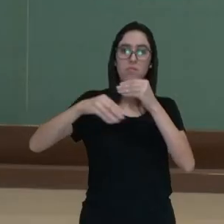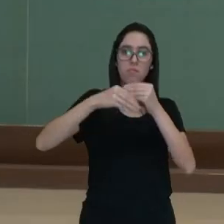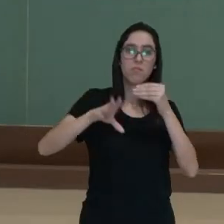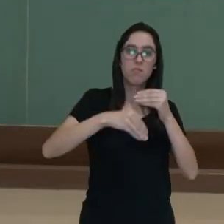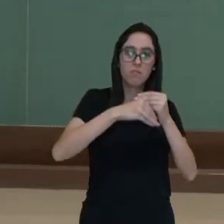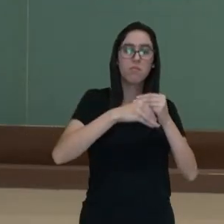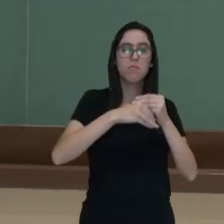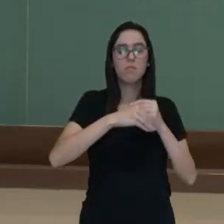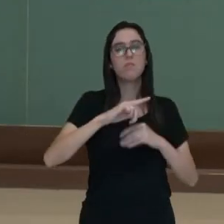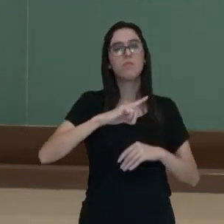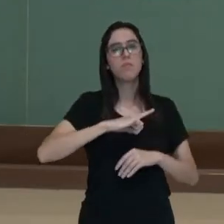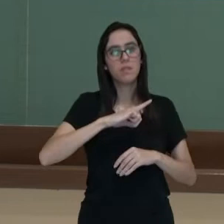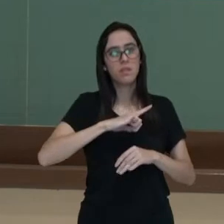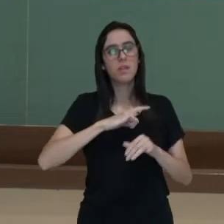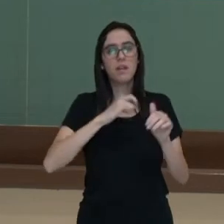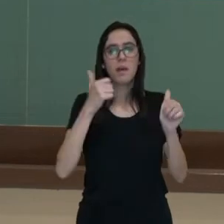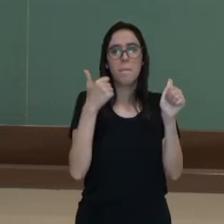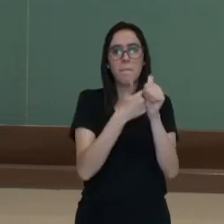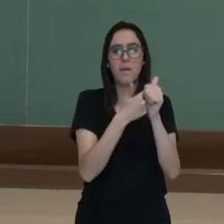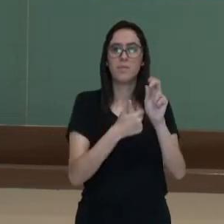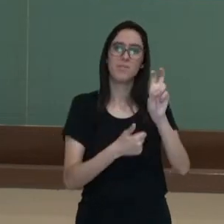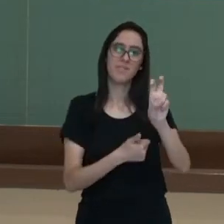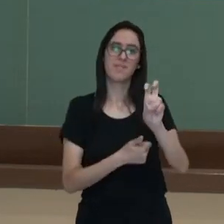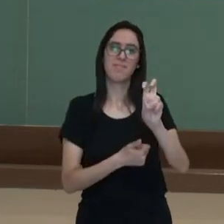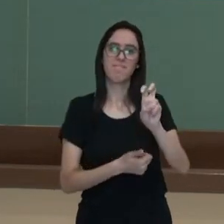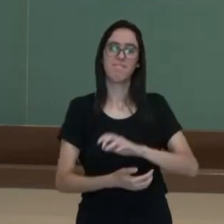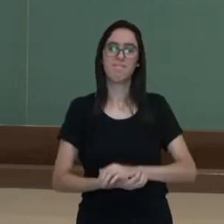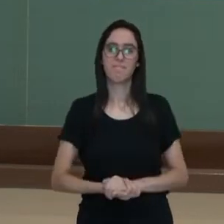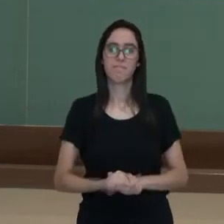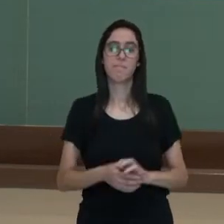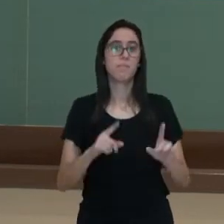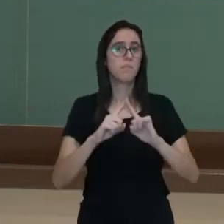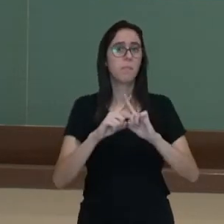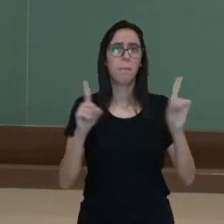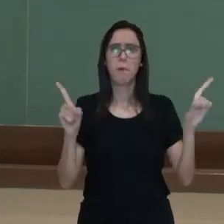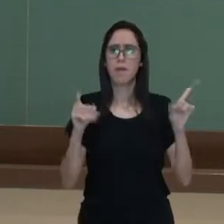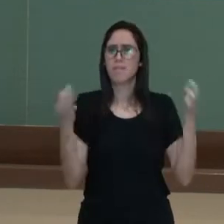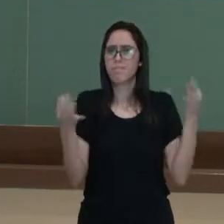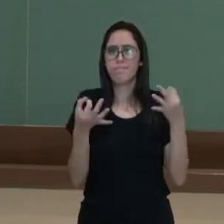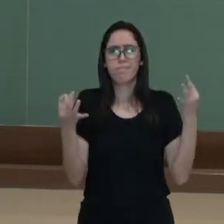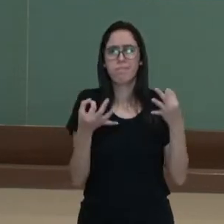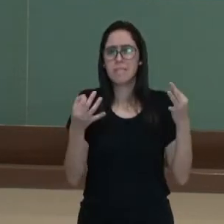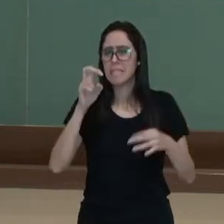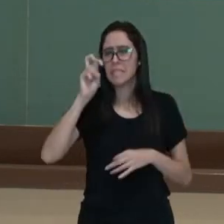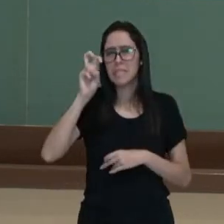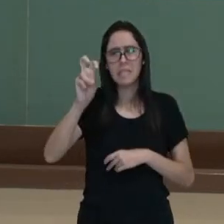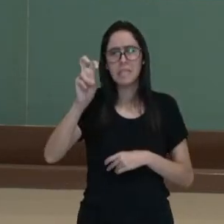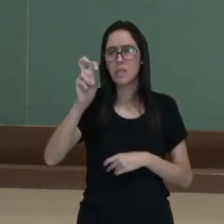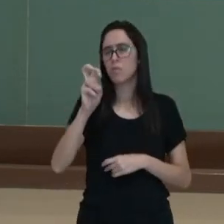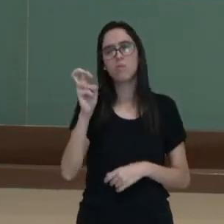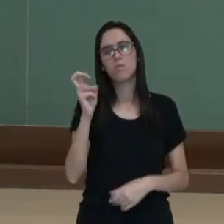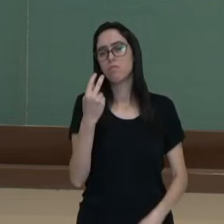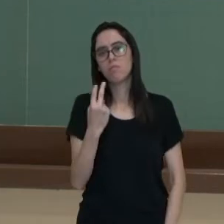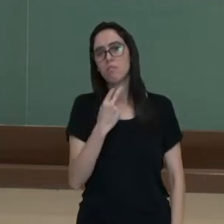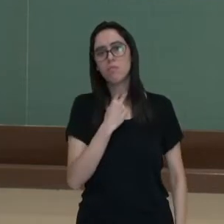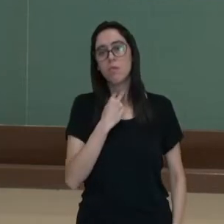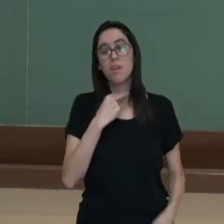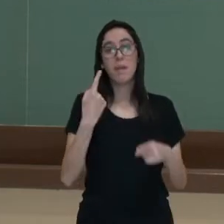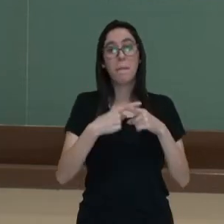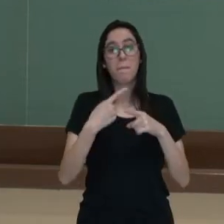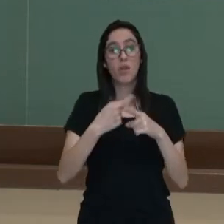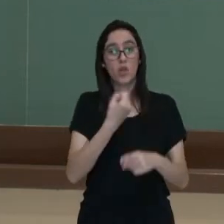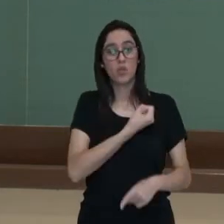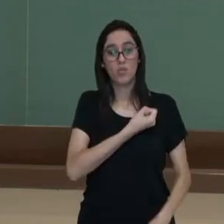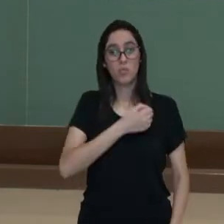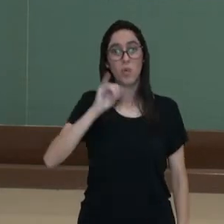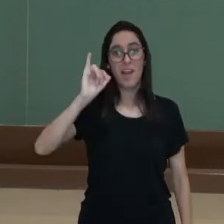mais próximo do número 5 vai ficando. Mas nunca vai ser o número 5 exato, porque o número irracional, se você